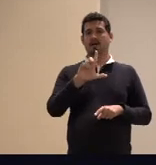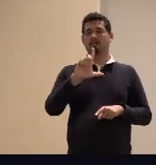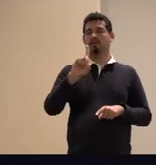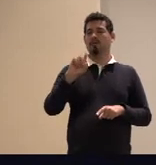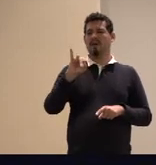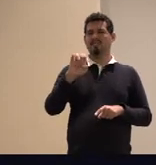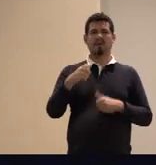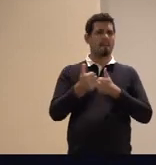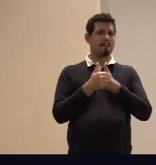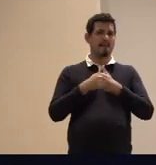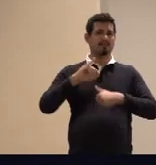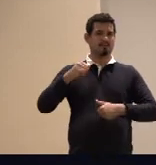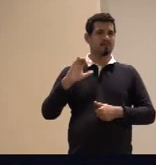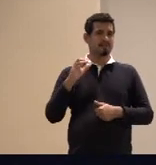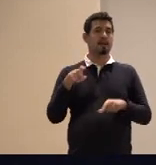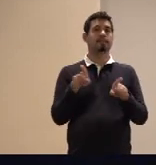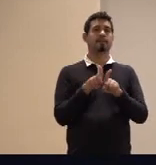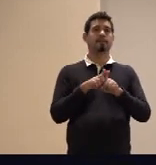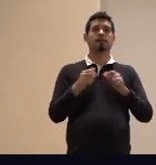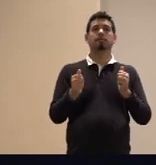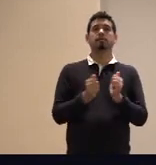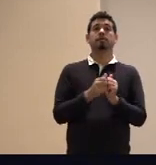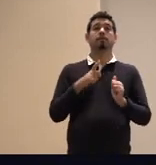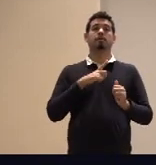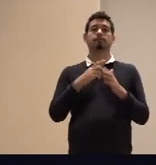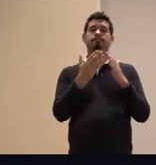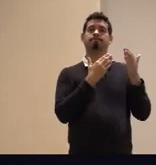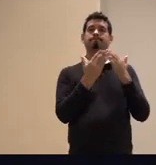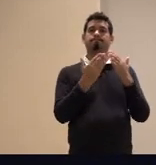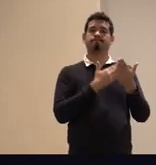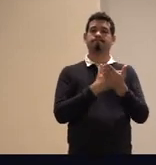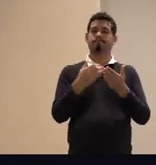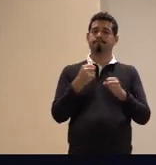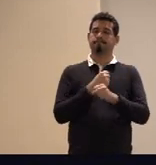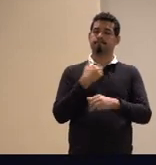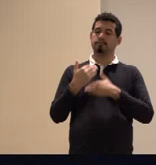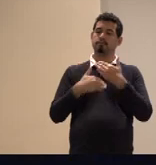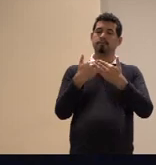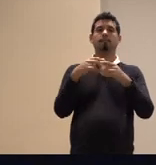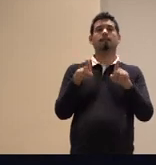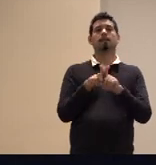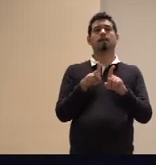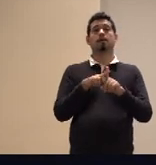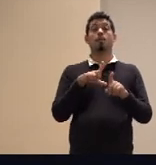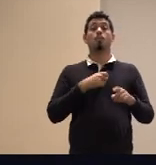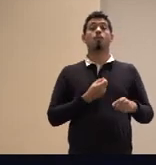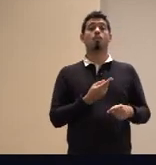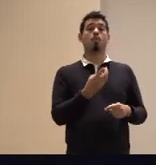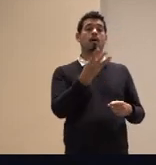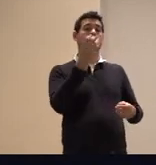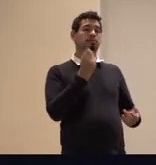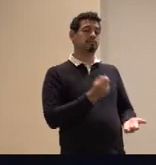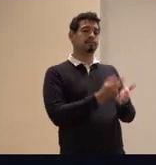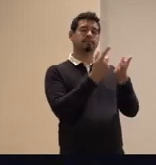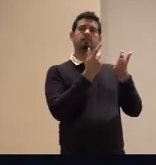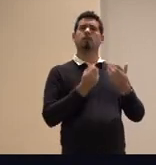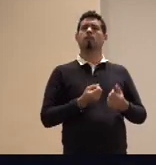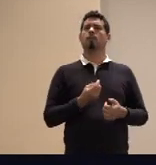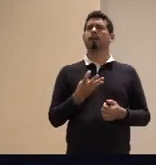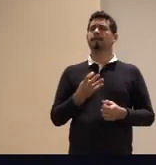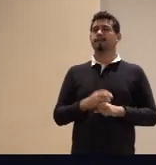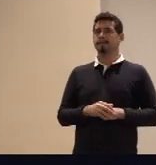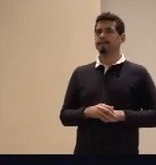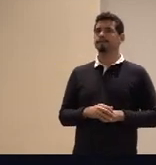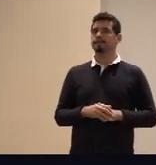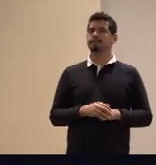municípios. Quanto aos custos, é feita uma previsão no início do ano do quanto nós gastaríamos no ano, né?